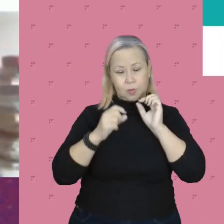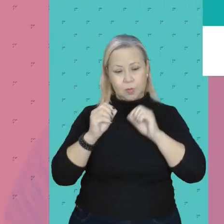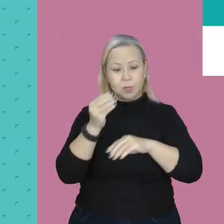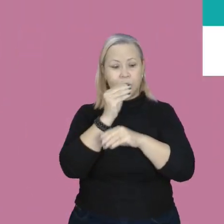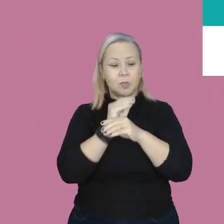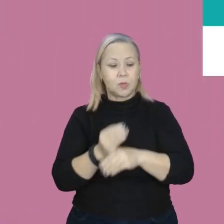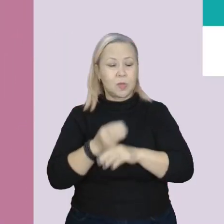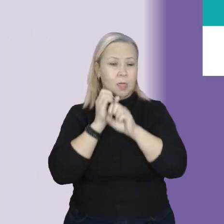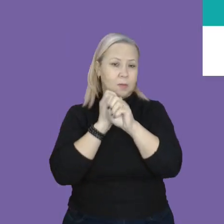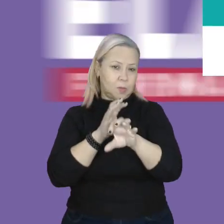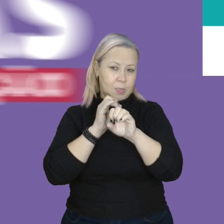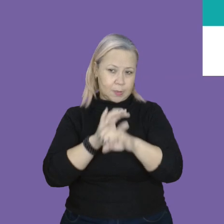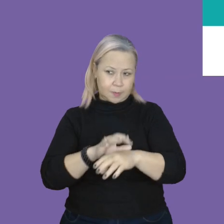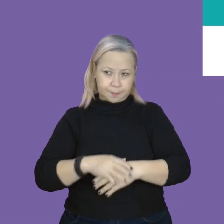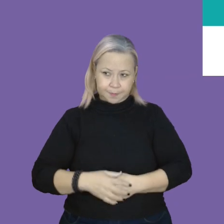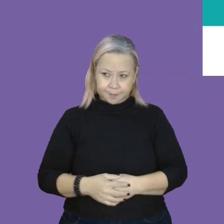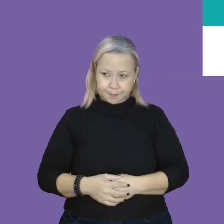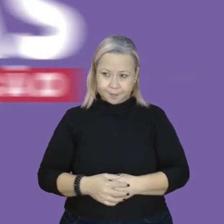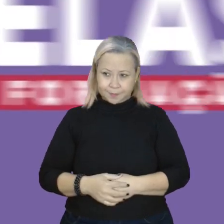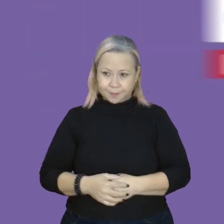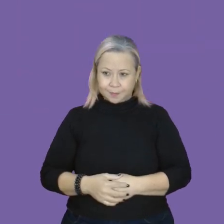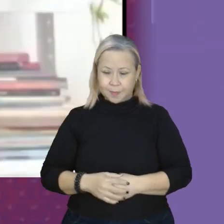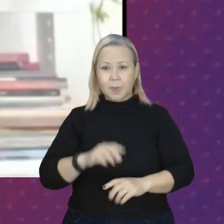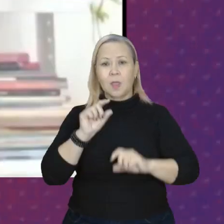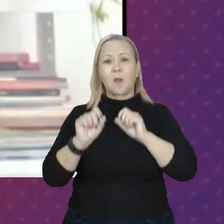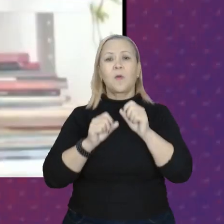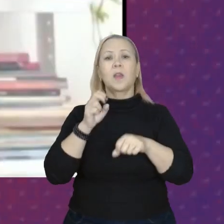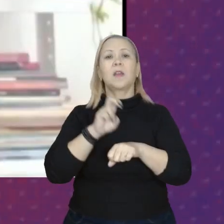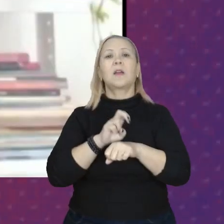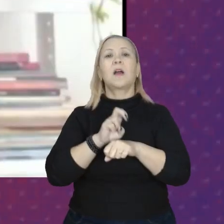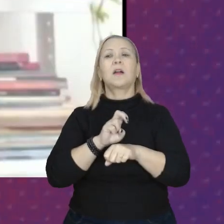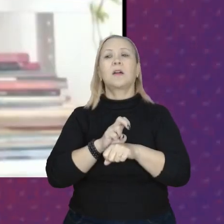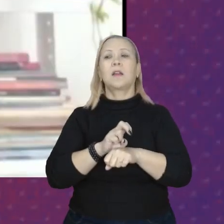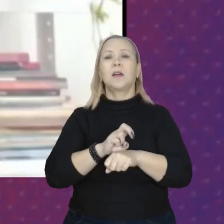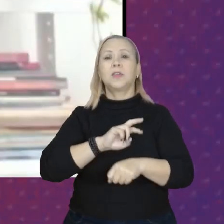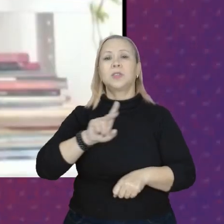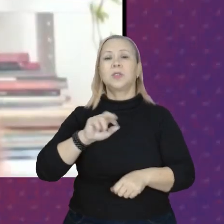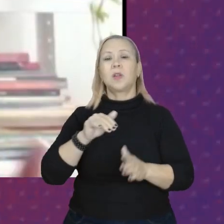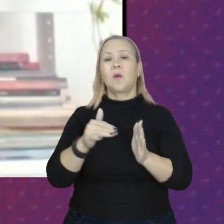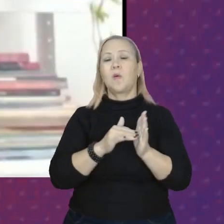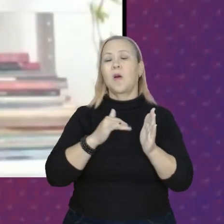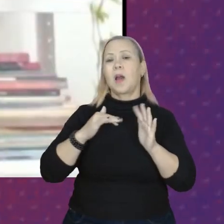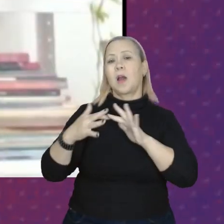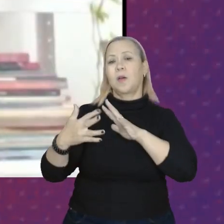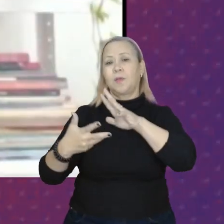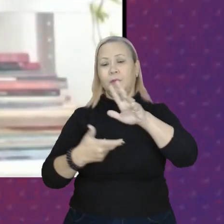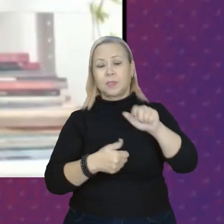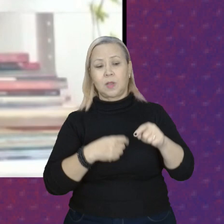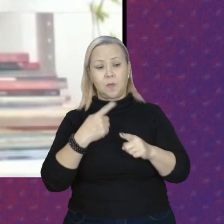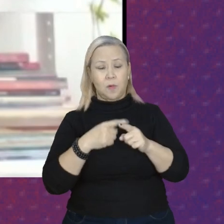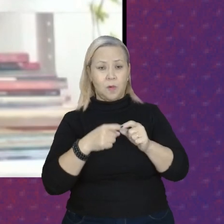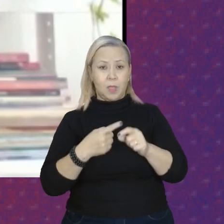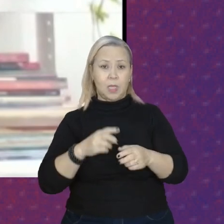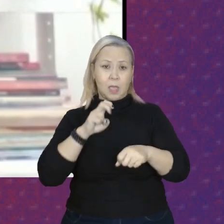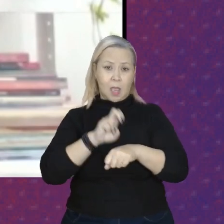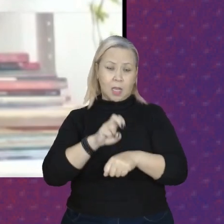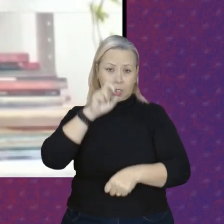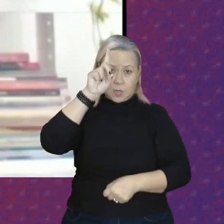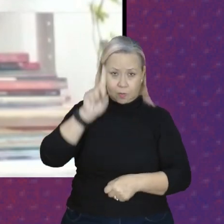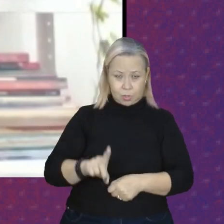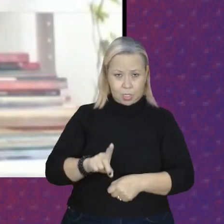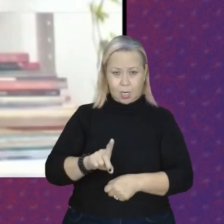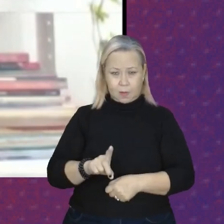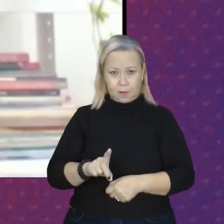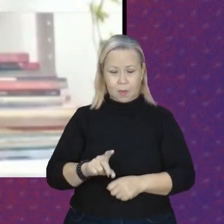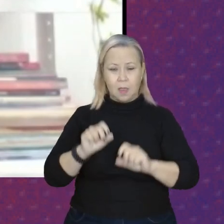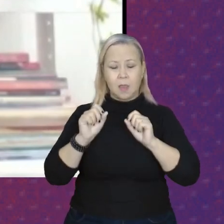e educação. Por que a creche não é universal e por que ela é um direito, né,